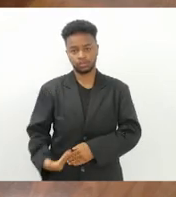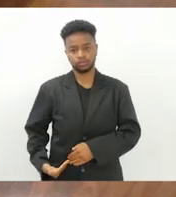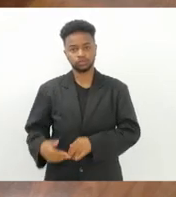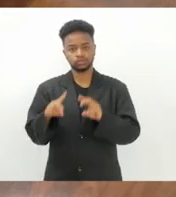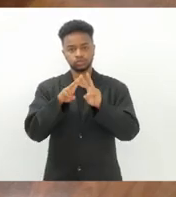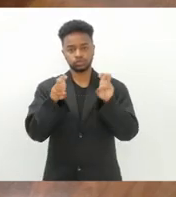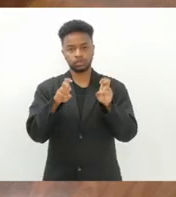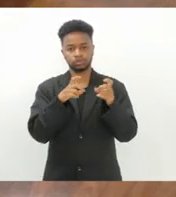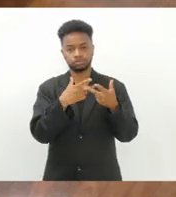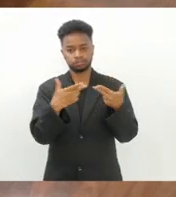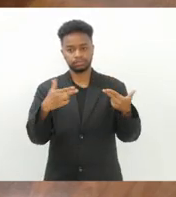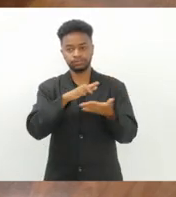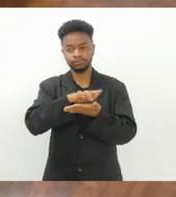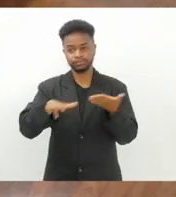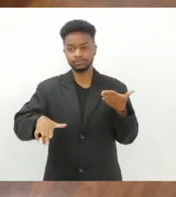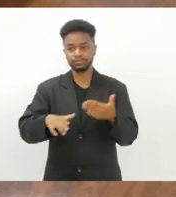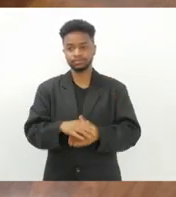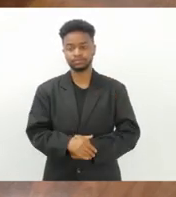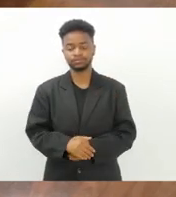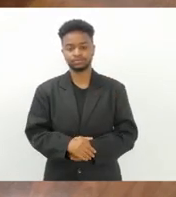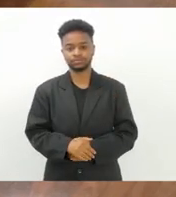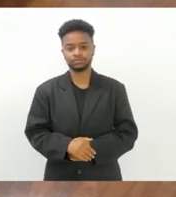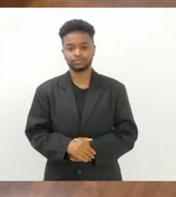vários temas.